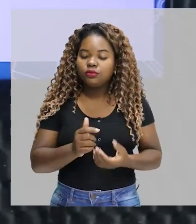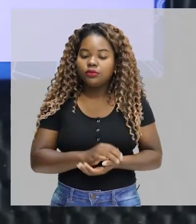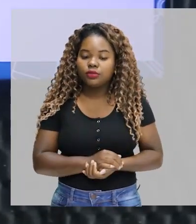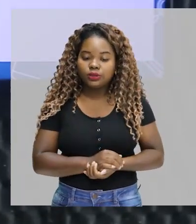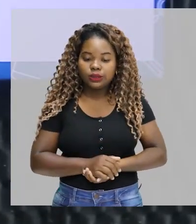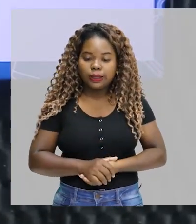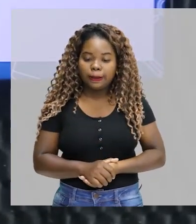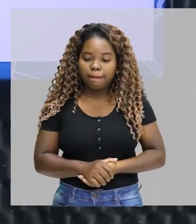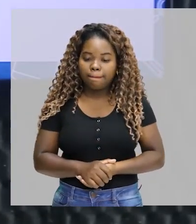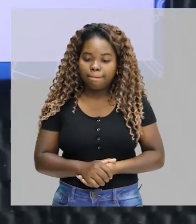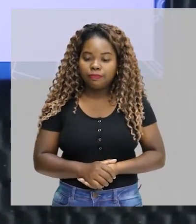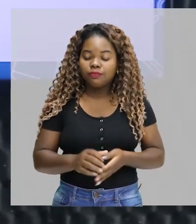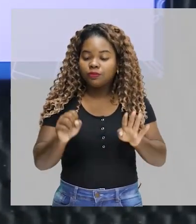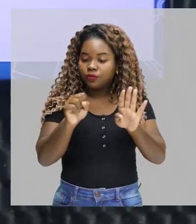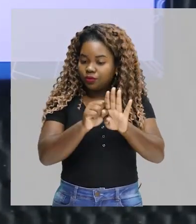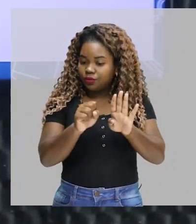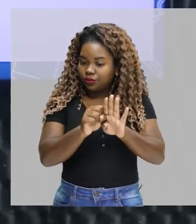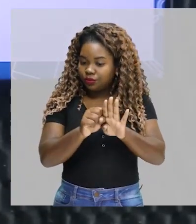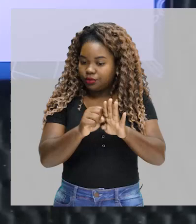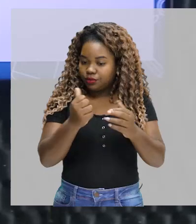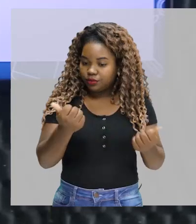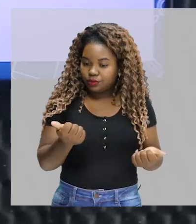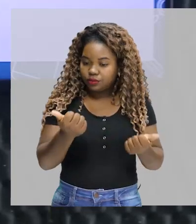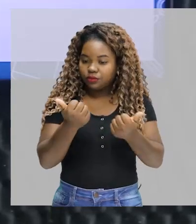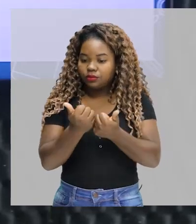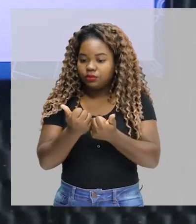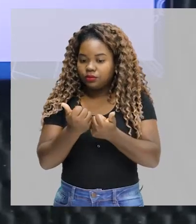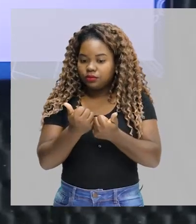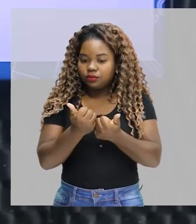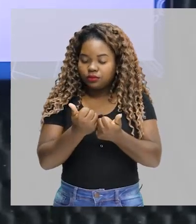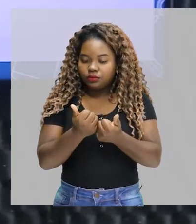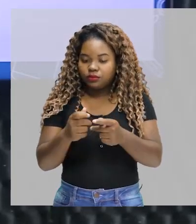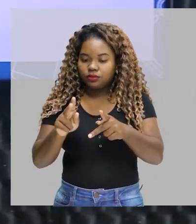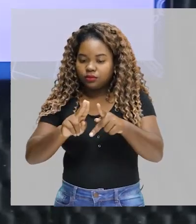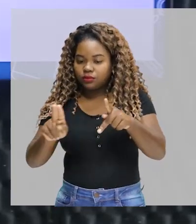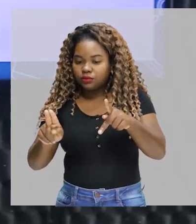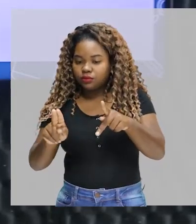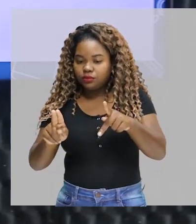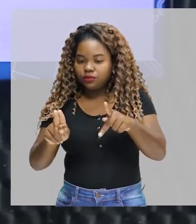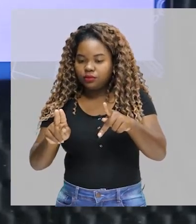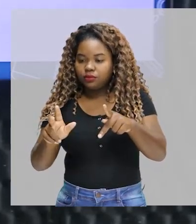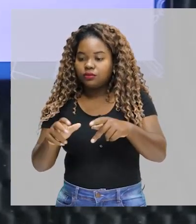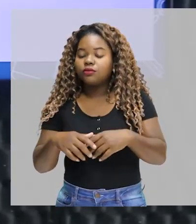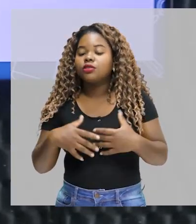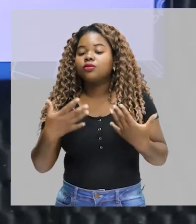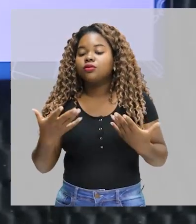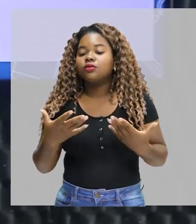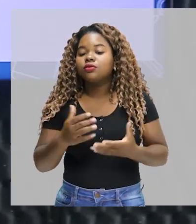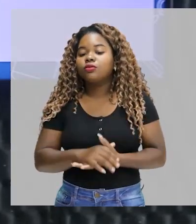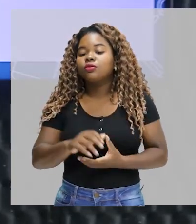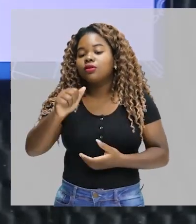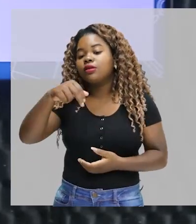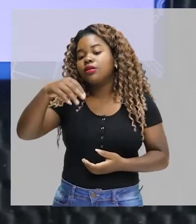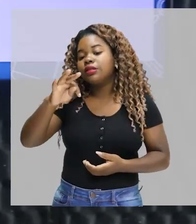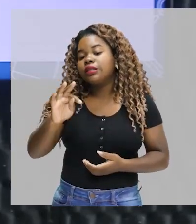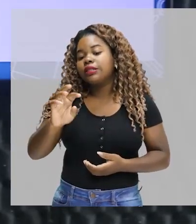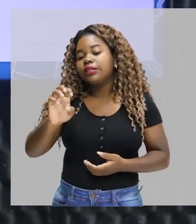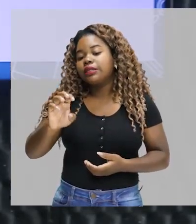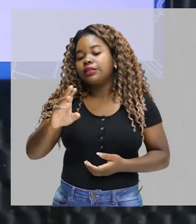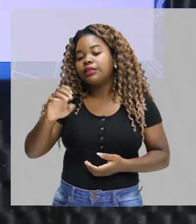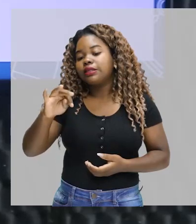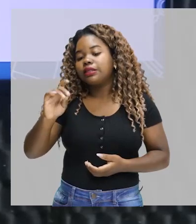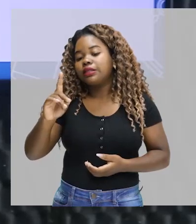O substantivo que é substituído pelo pronome é chamado de antecedente.